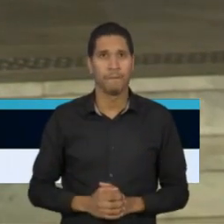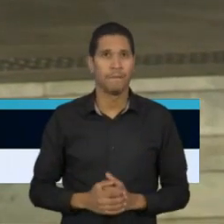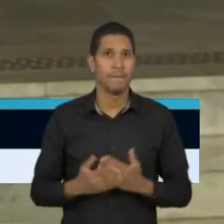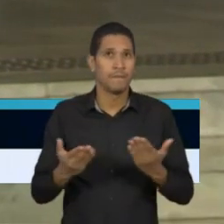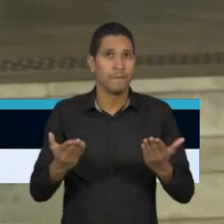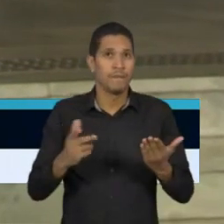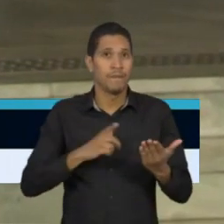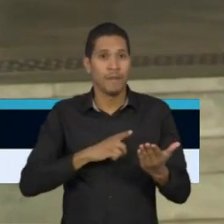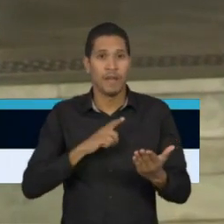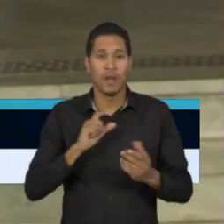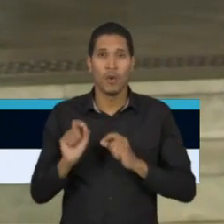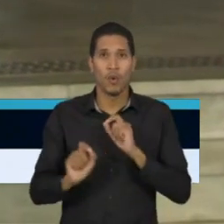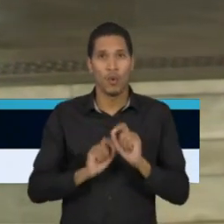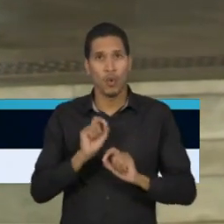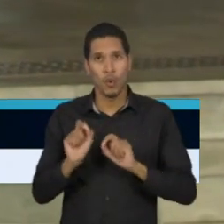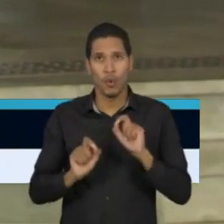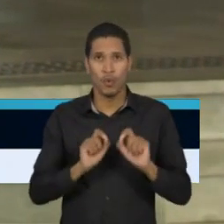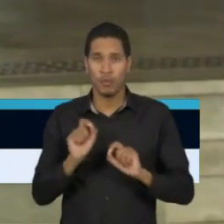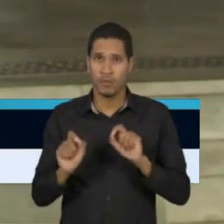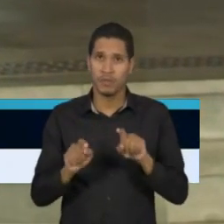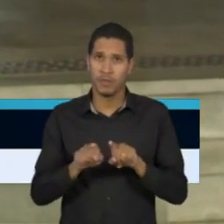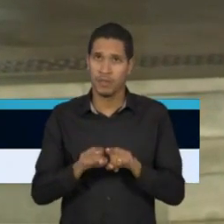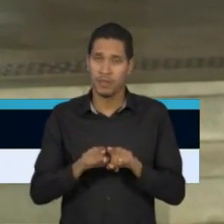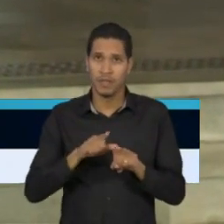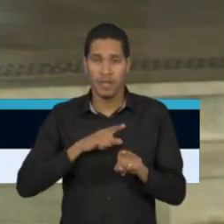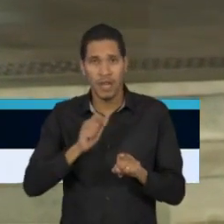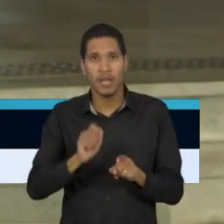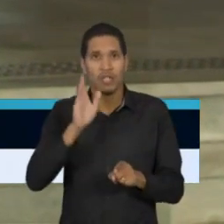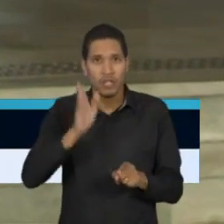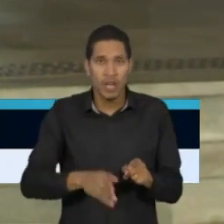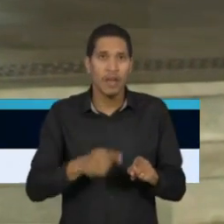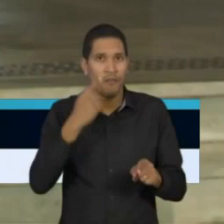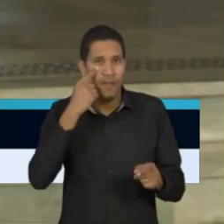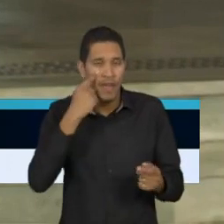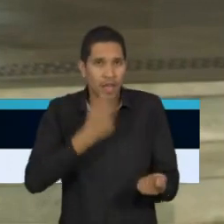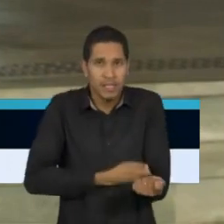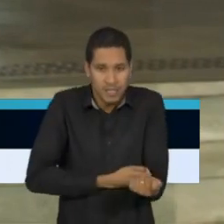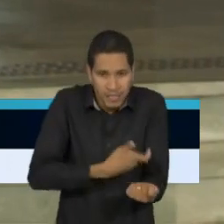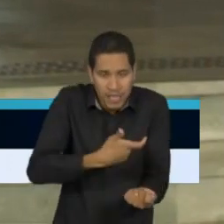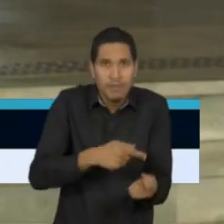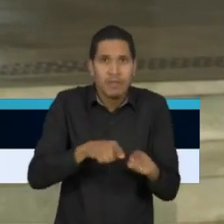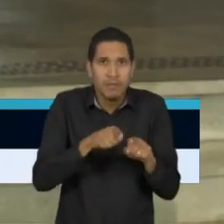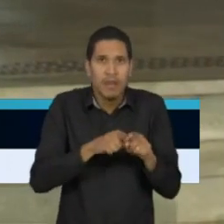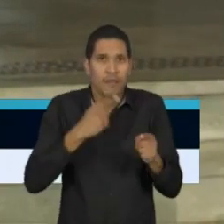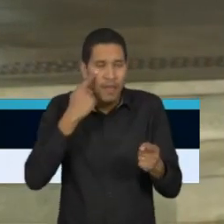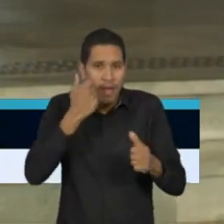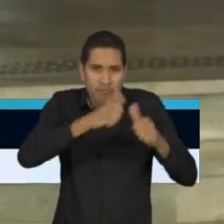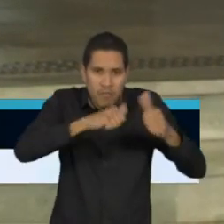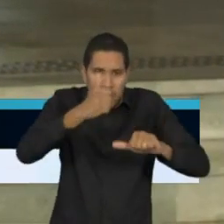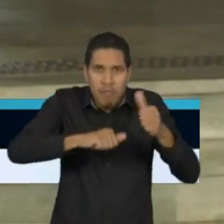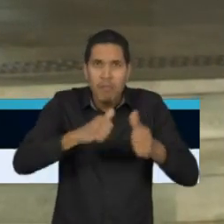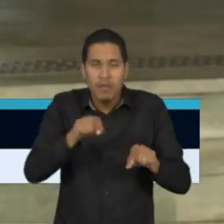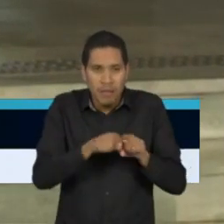sentido de a gente tirar da frente e ampliarmos aí o diagnóstico, os exames dos testes que estavam ainda aguardando a